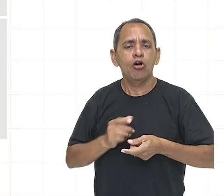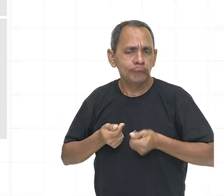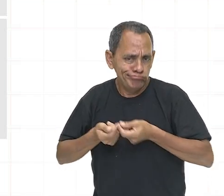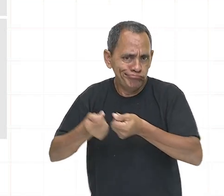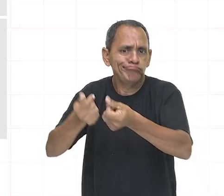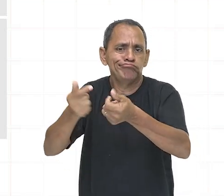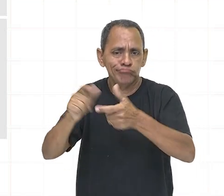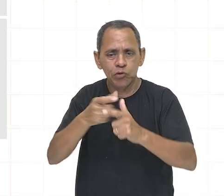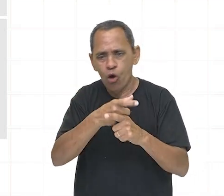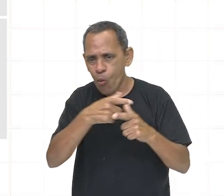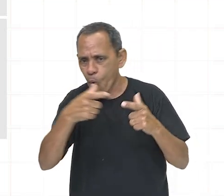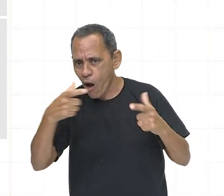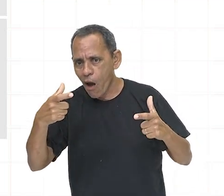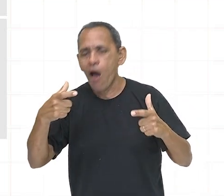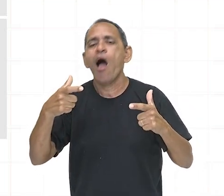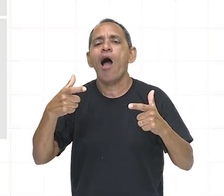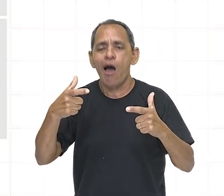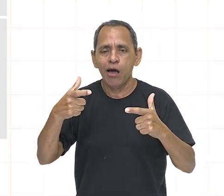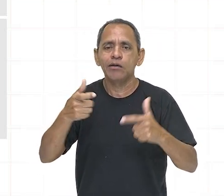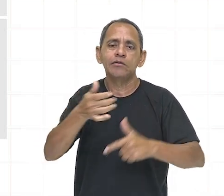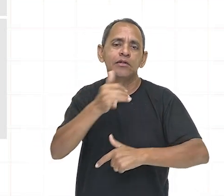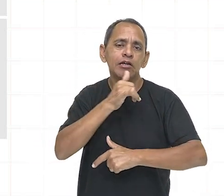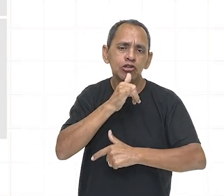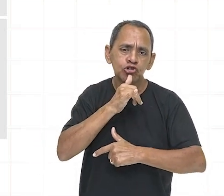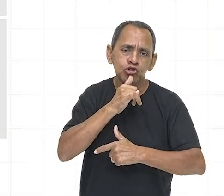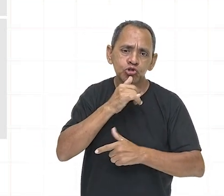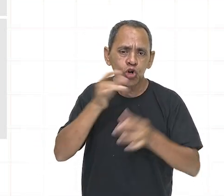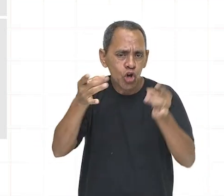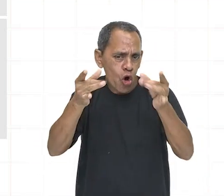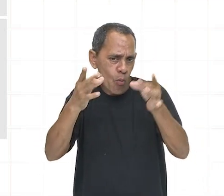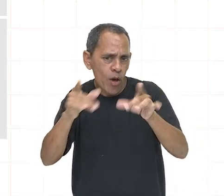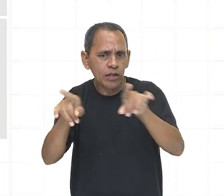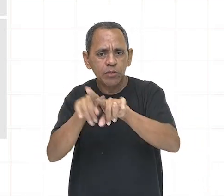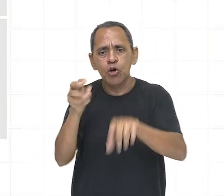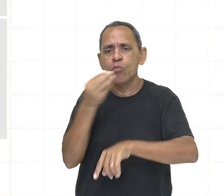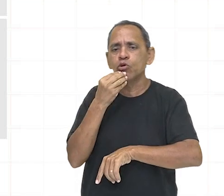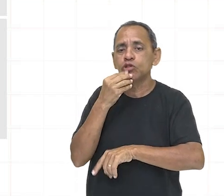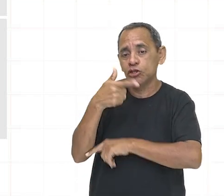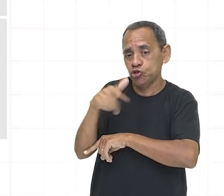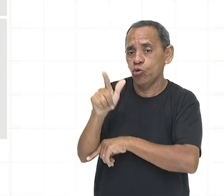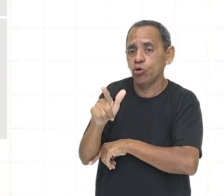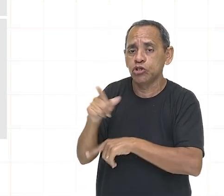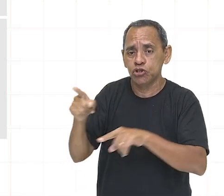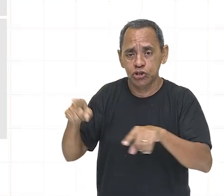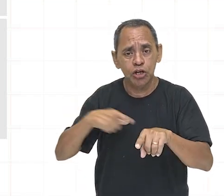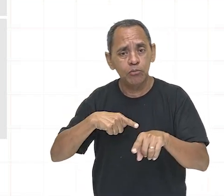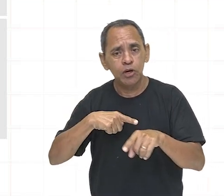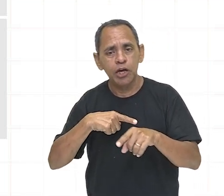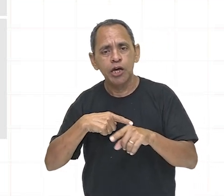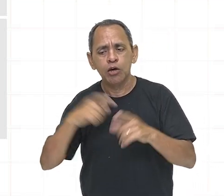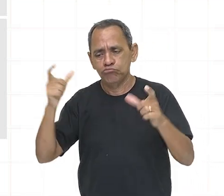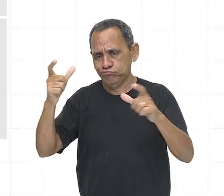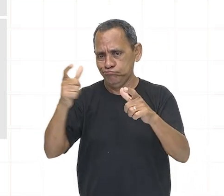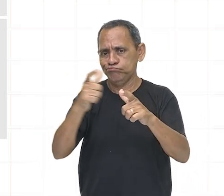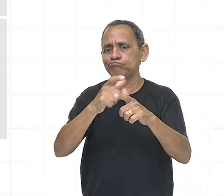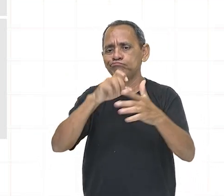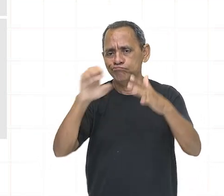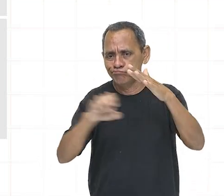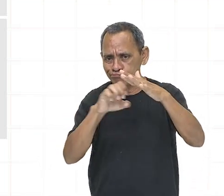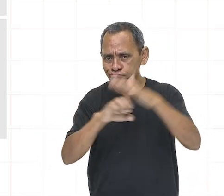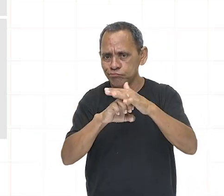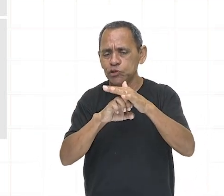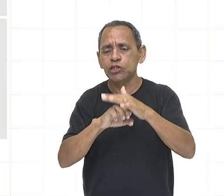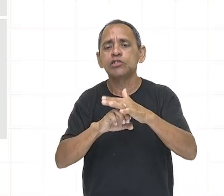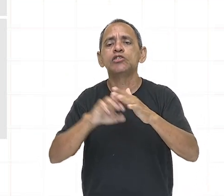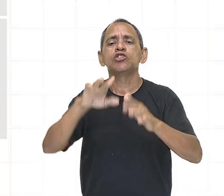do comércio eletrônico, eles acabam criando essas novas oportunidades aí para pequenas e médias empresas,